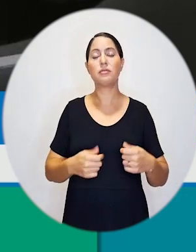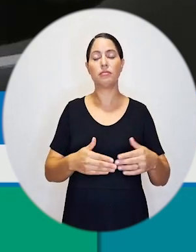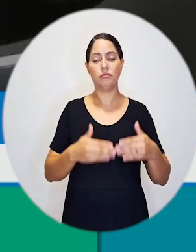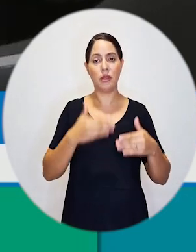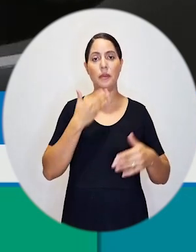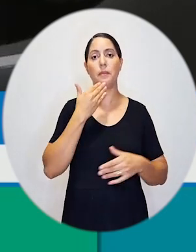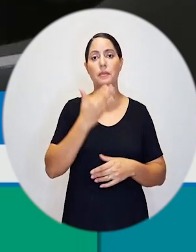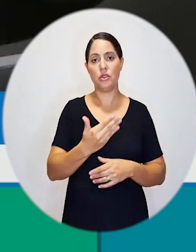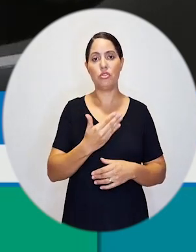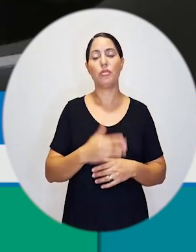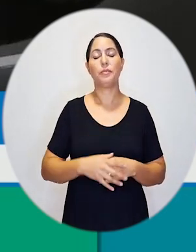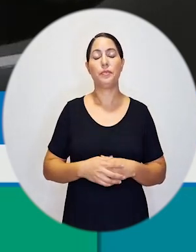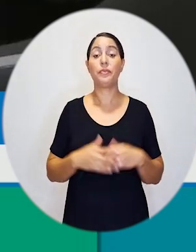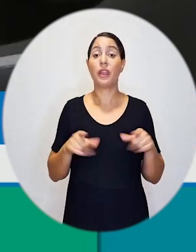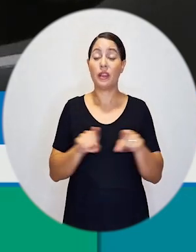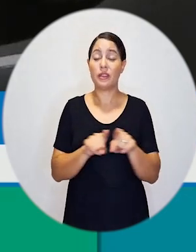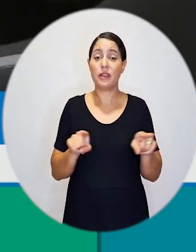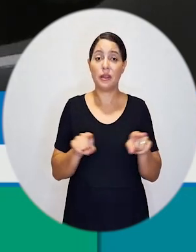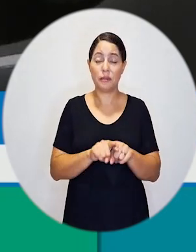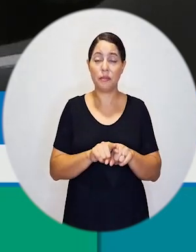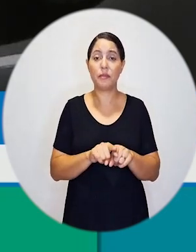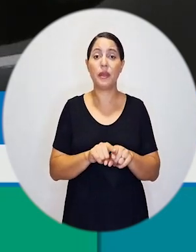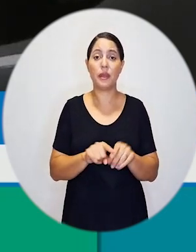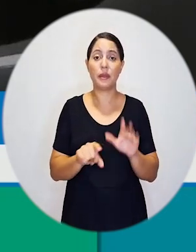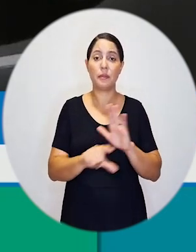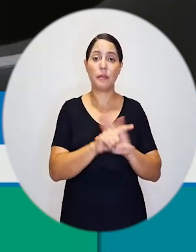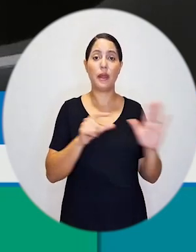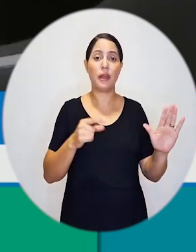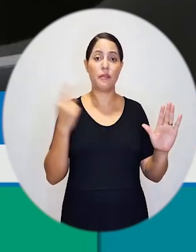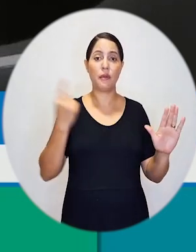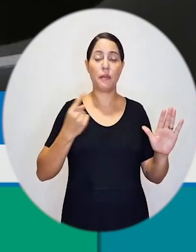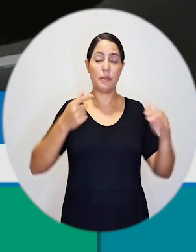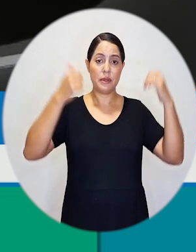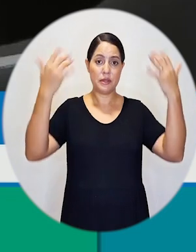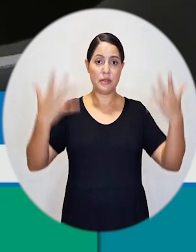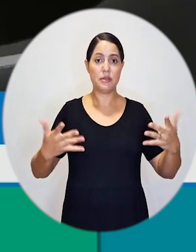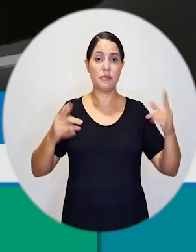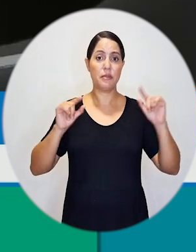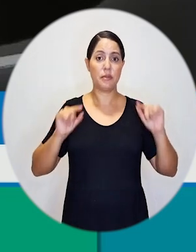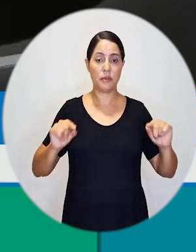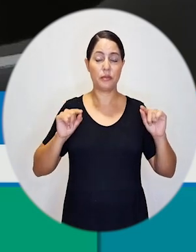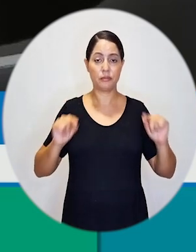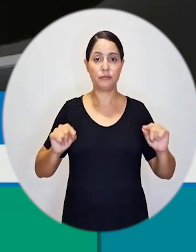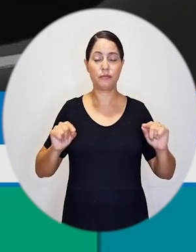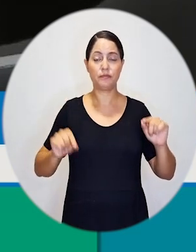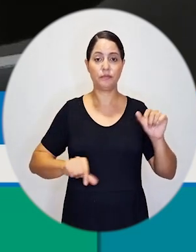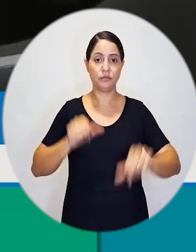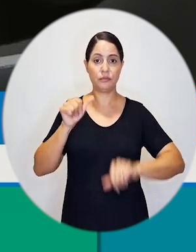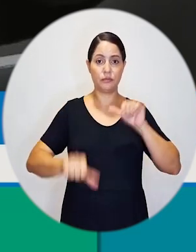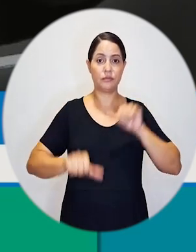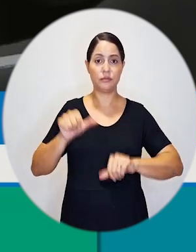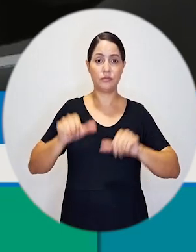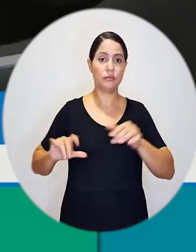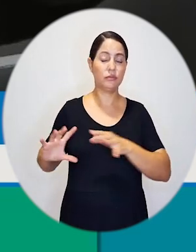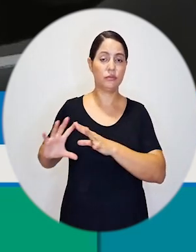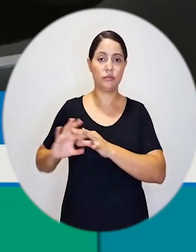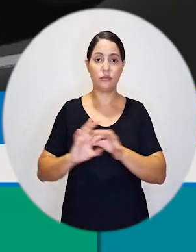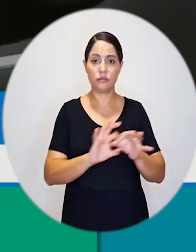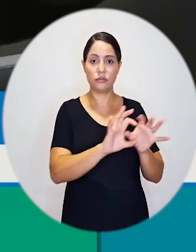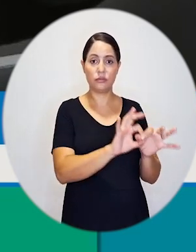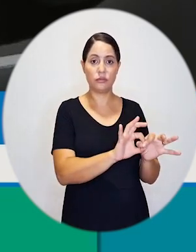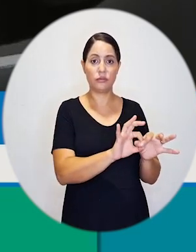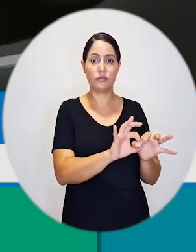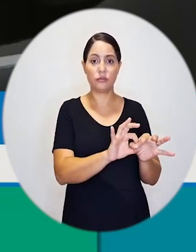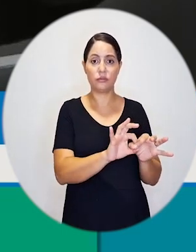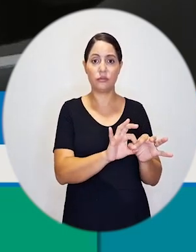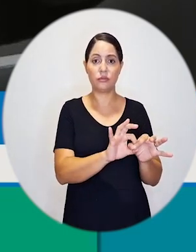1º. Os direitos previstos da advogada gestante ou lactante aplicam-se enquanto perdurar, respectivamente, o estado